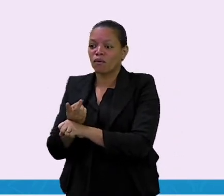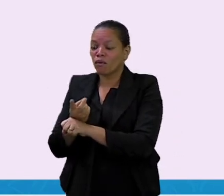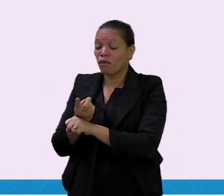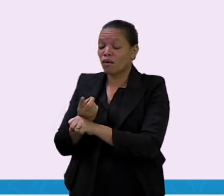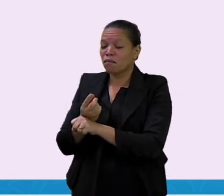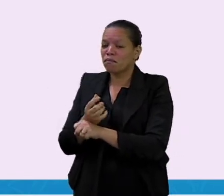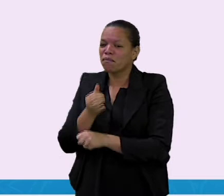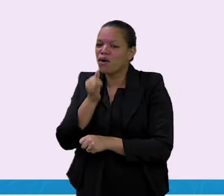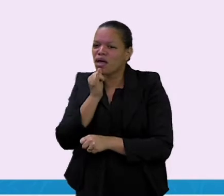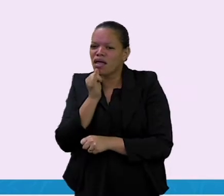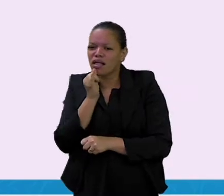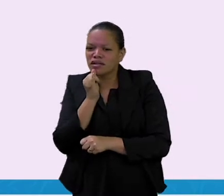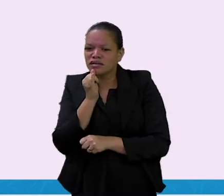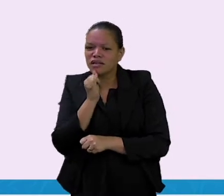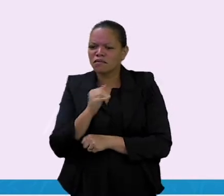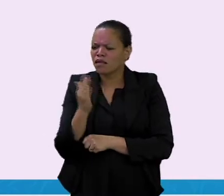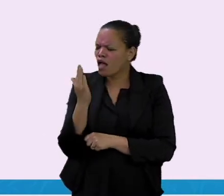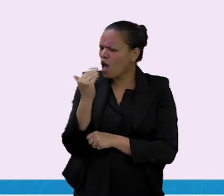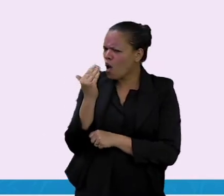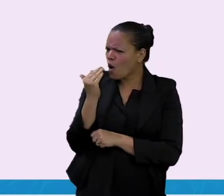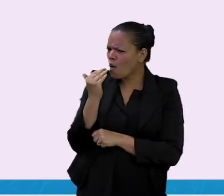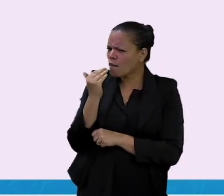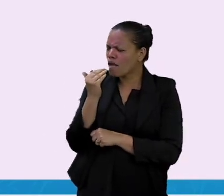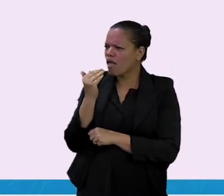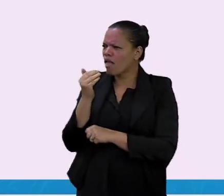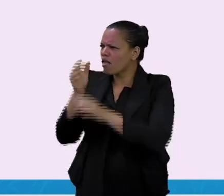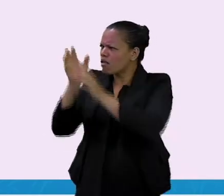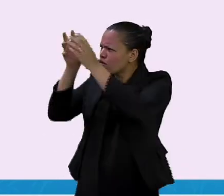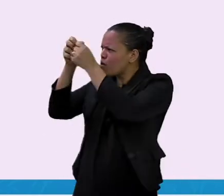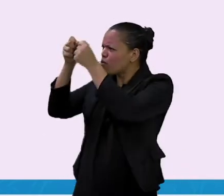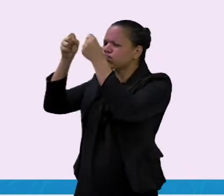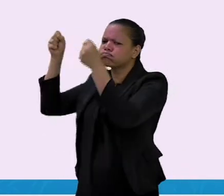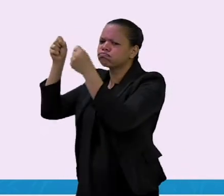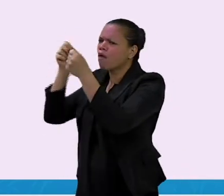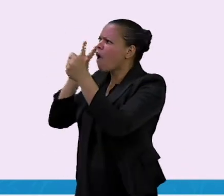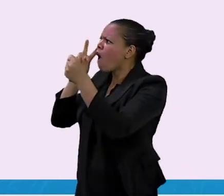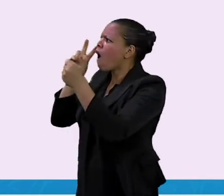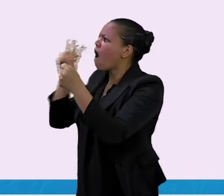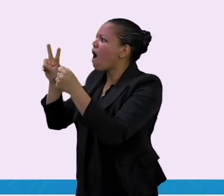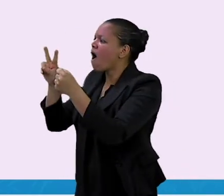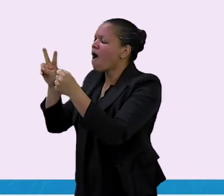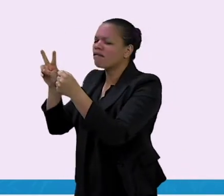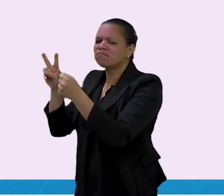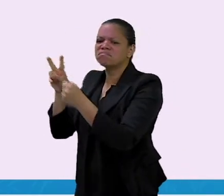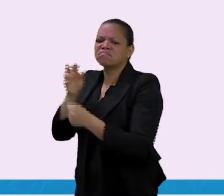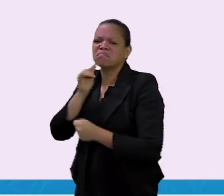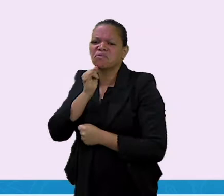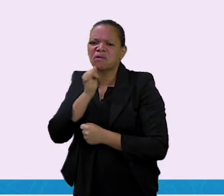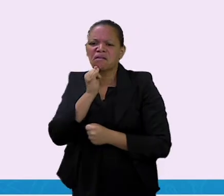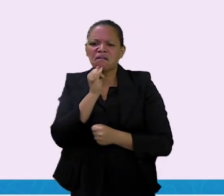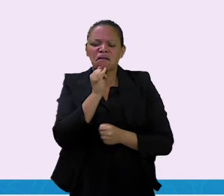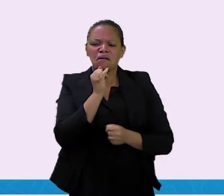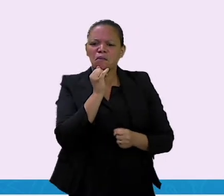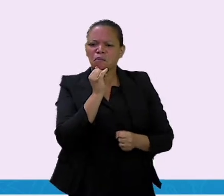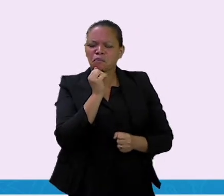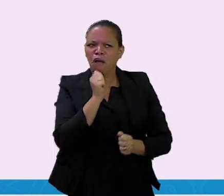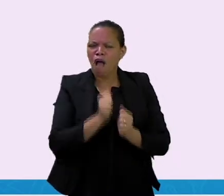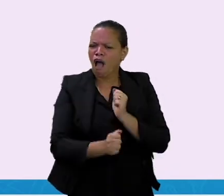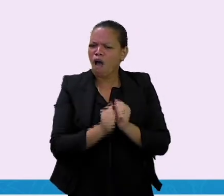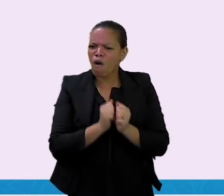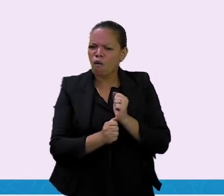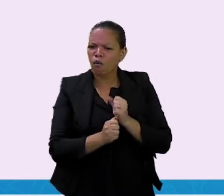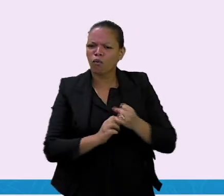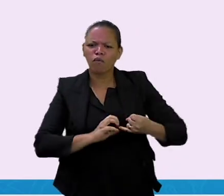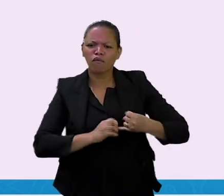feijão. Você vai encontrar este símbolo aqui, que representa quilogramas. O valor